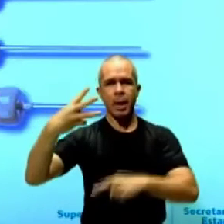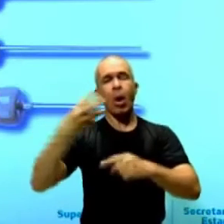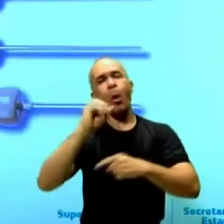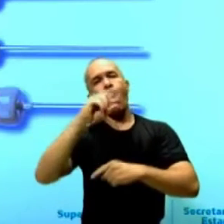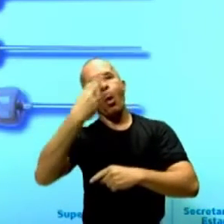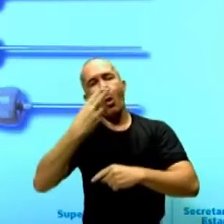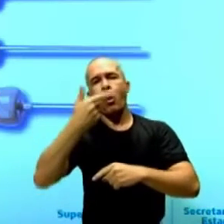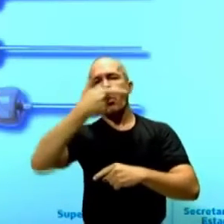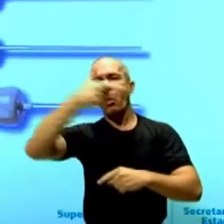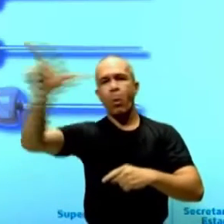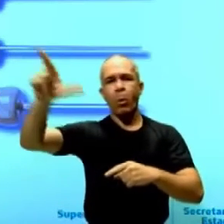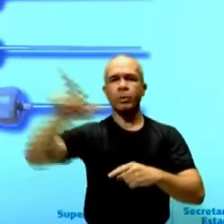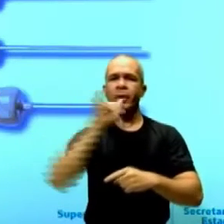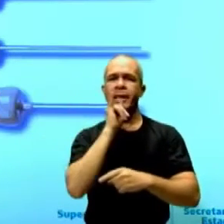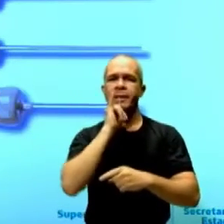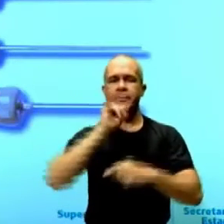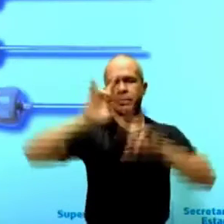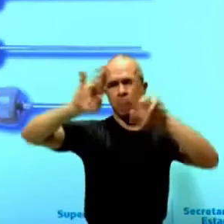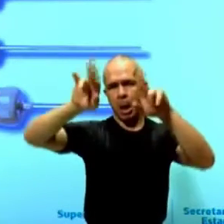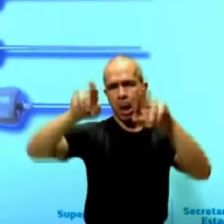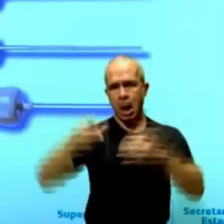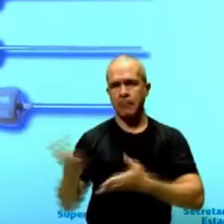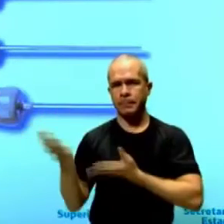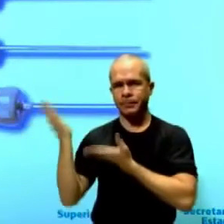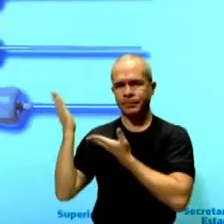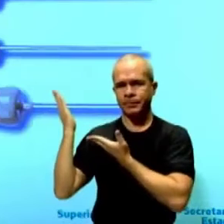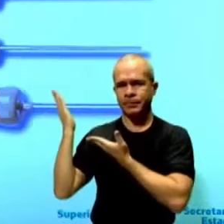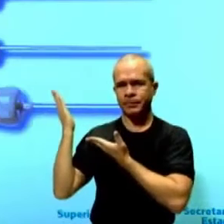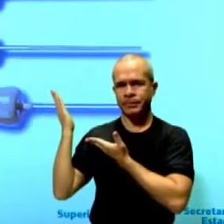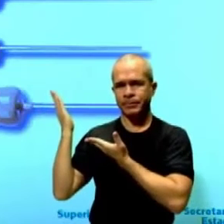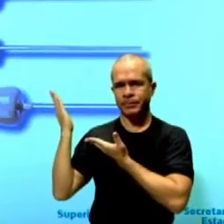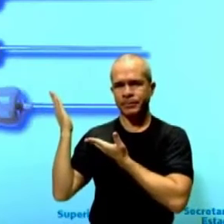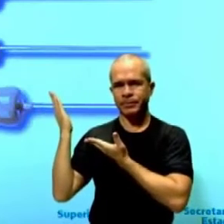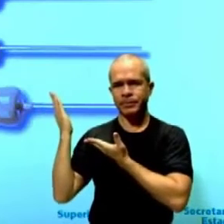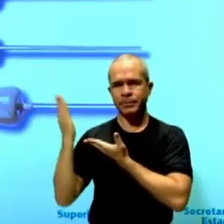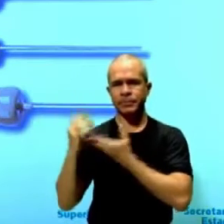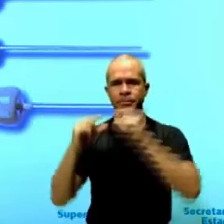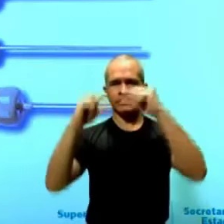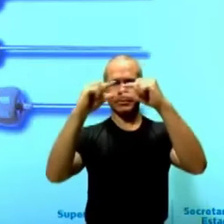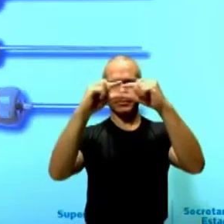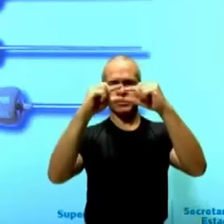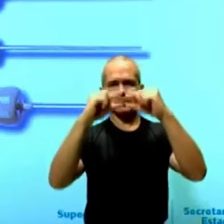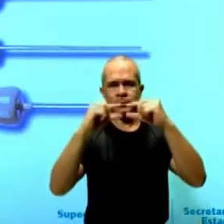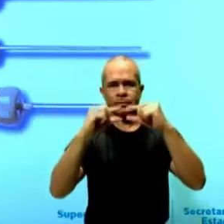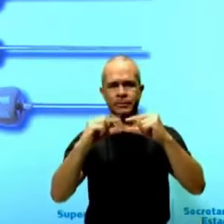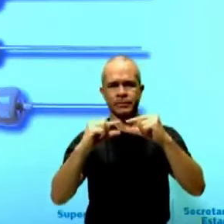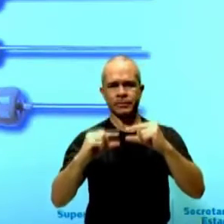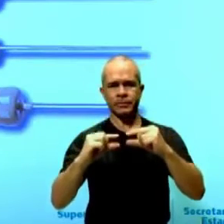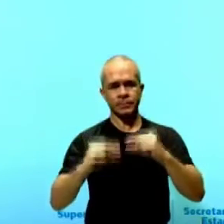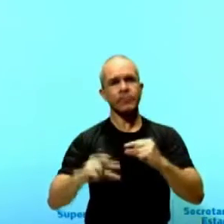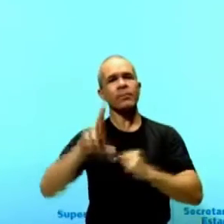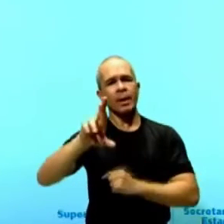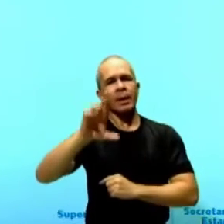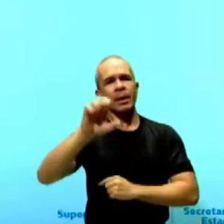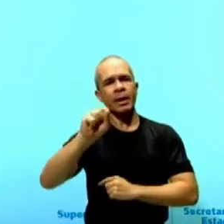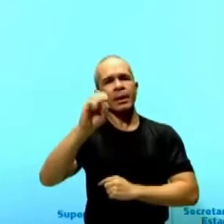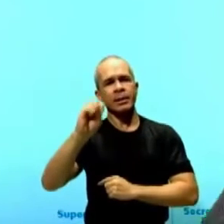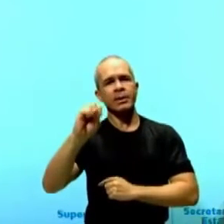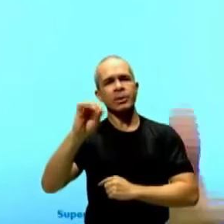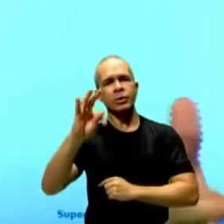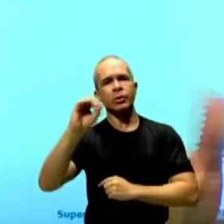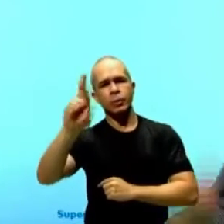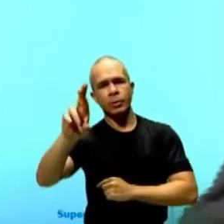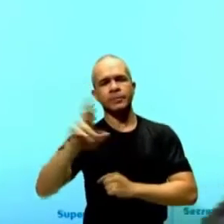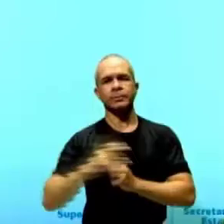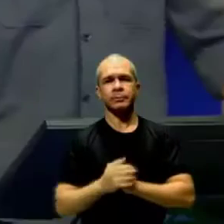representar isso, que é através dos resistores de circuitos eletrônicos, beleza? Que são esses coloridinhos que tem aí. E aí você